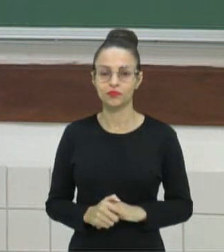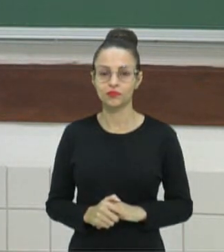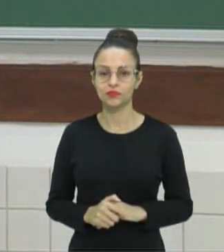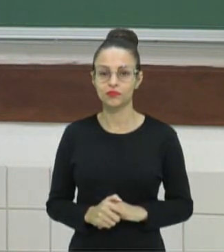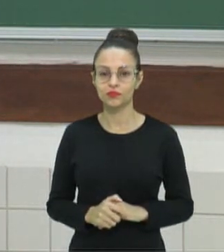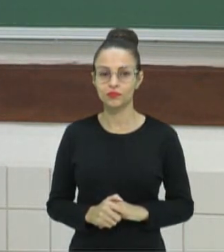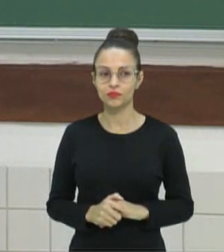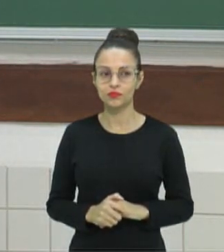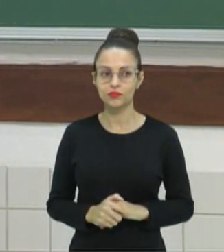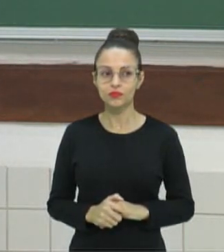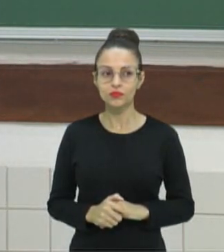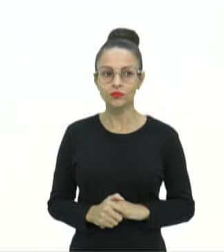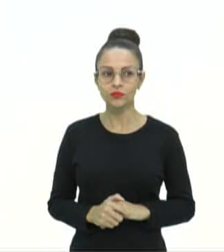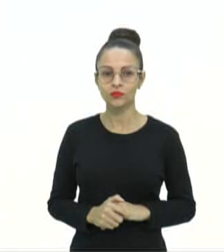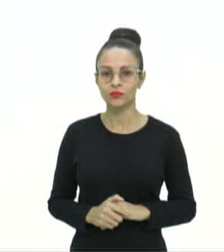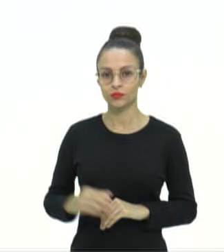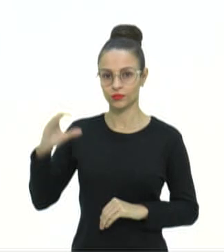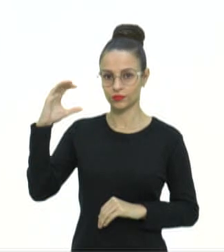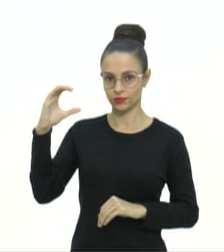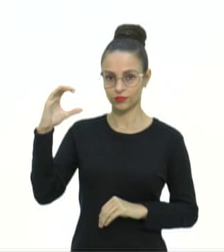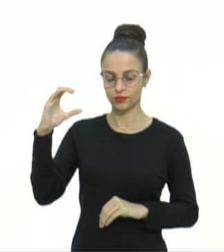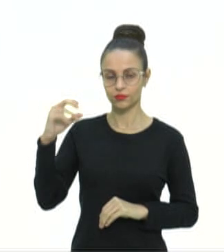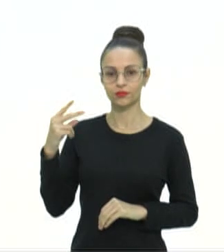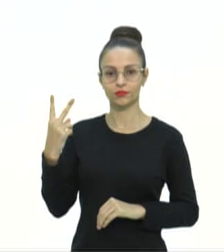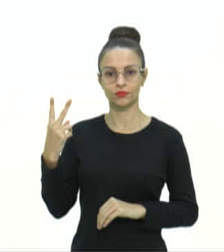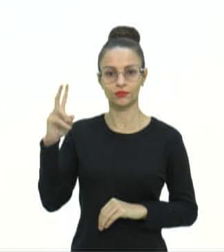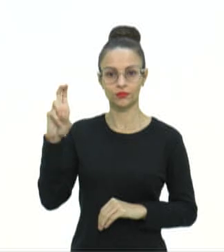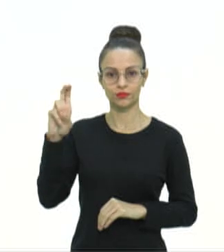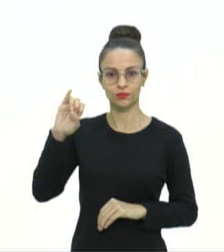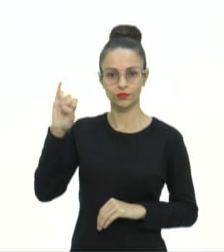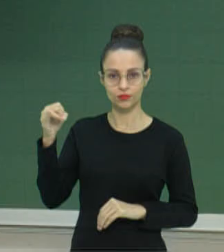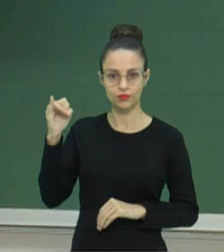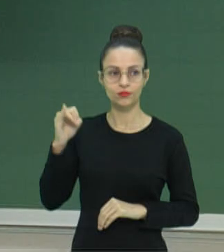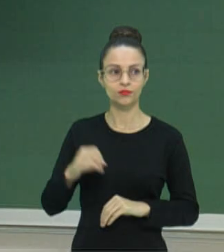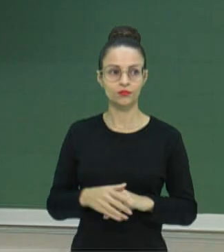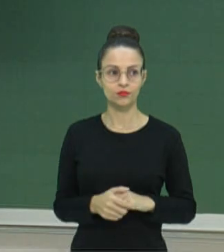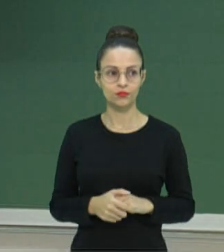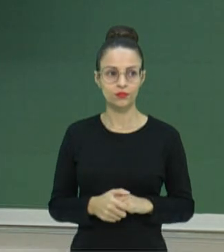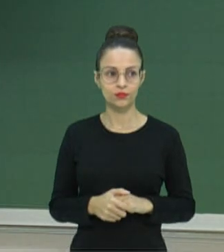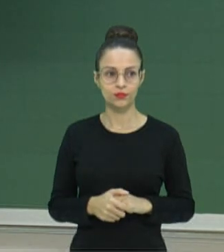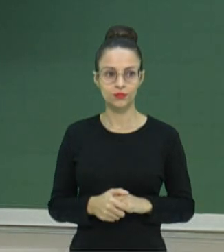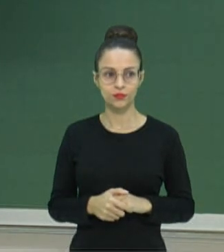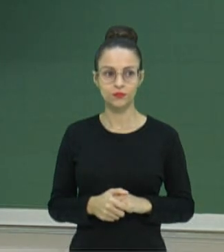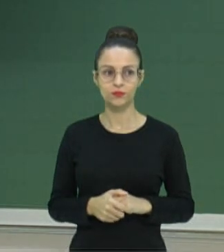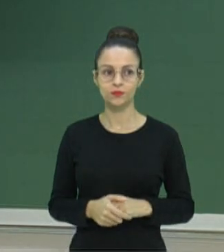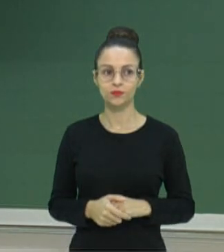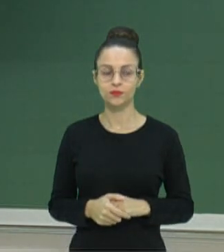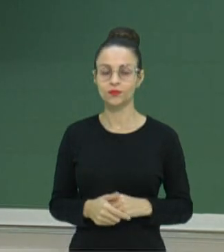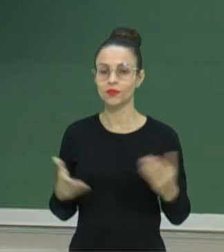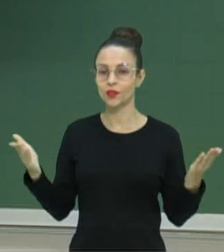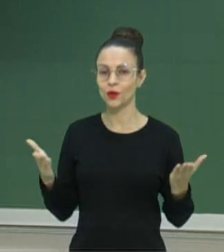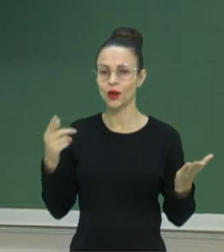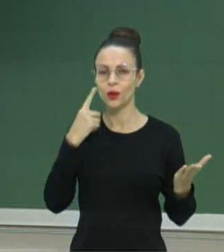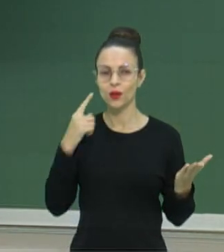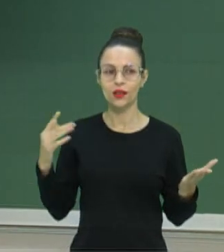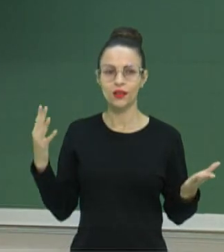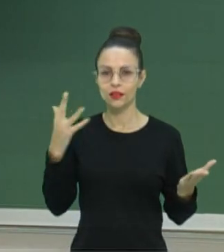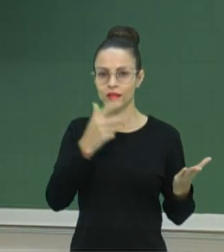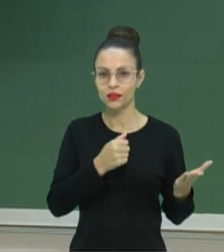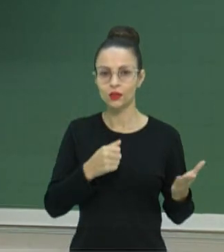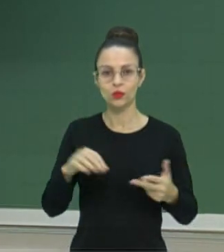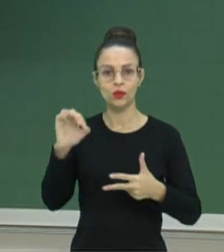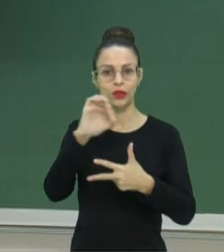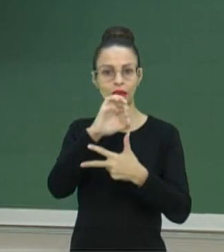Vejo, pessoal. Então, alternativa C, 25 joules. Né? Agora, uma coisa linda que